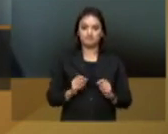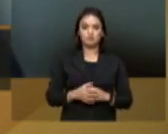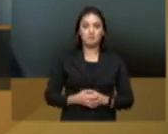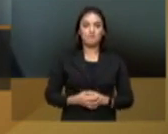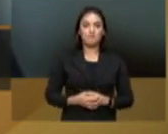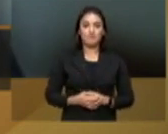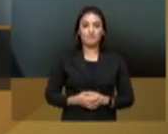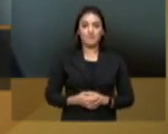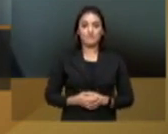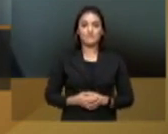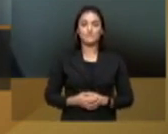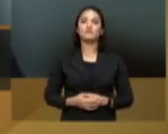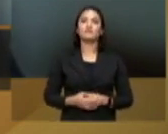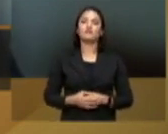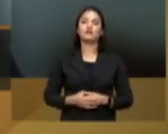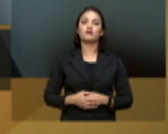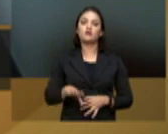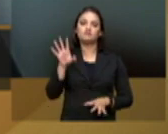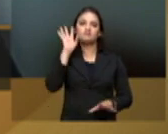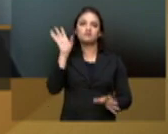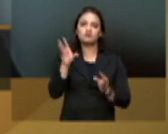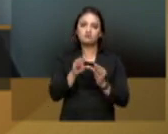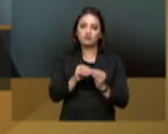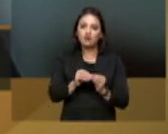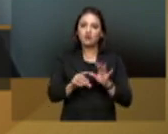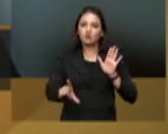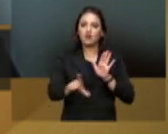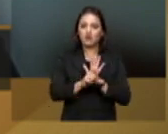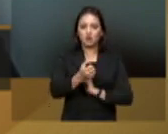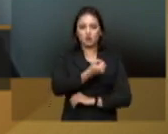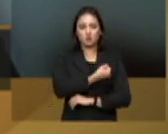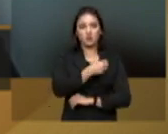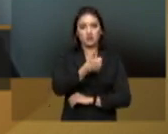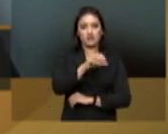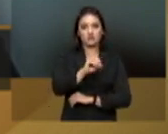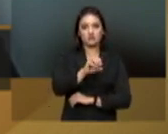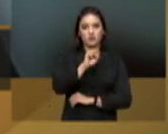ser constitucional a Lei número